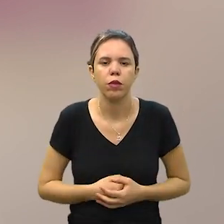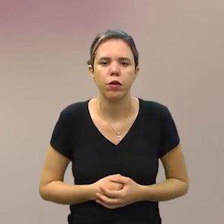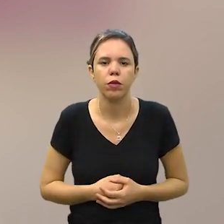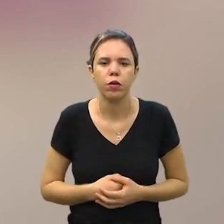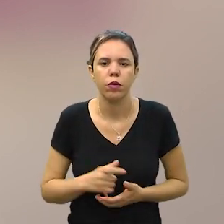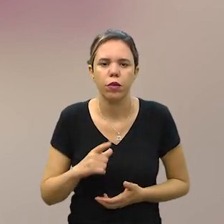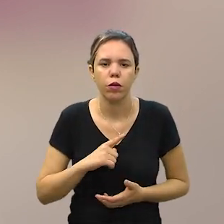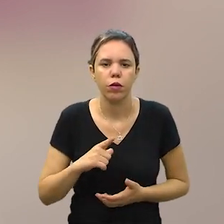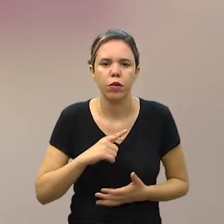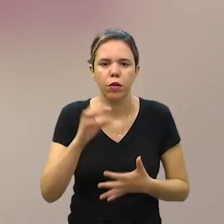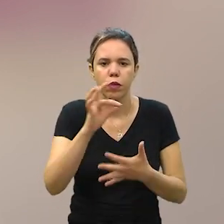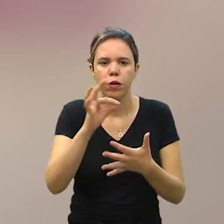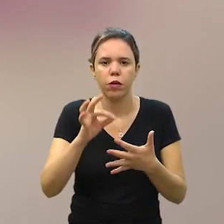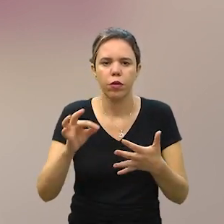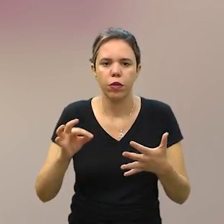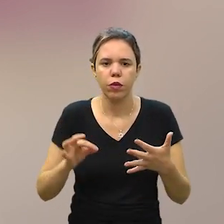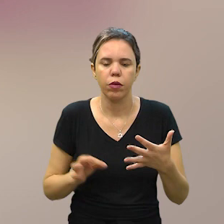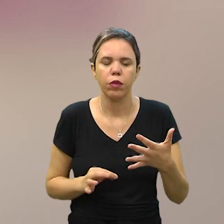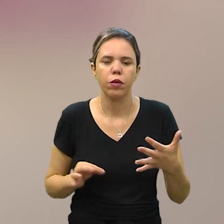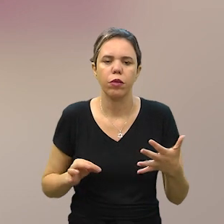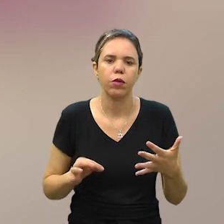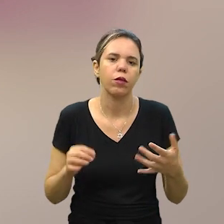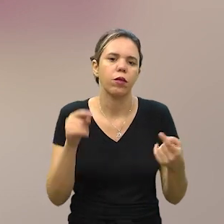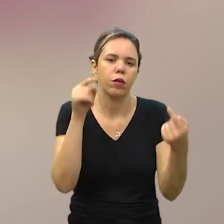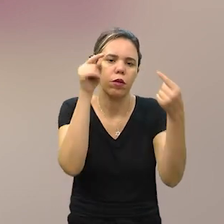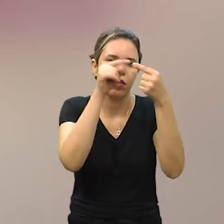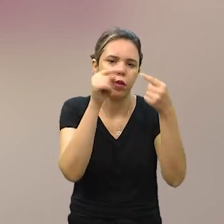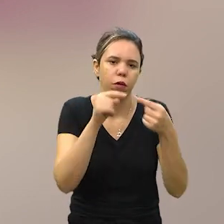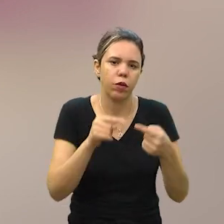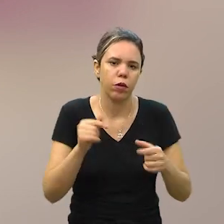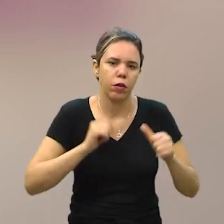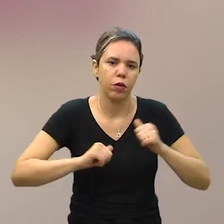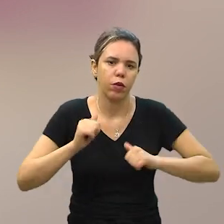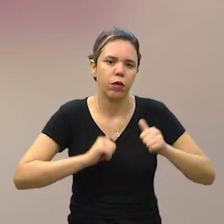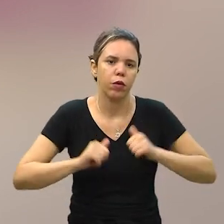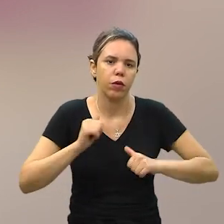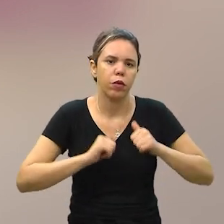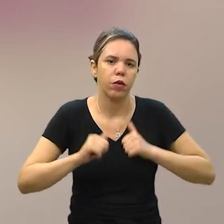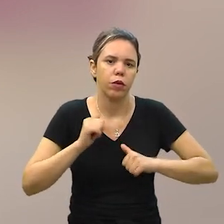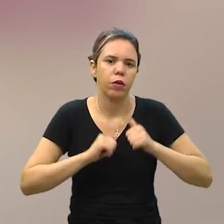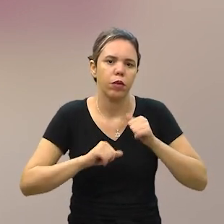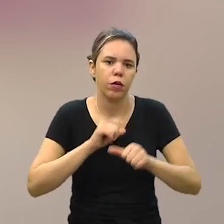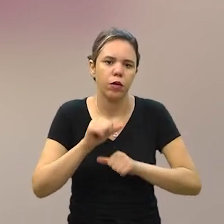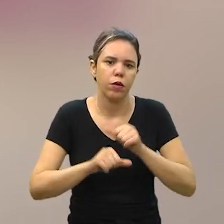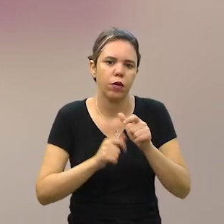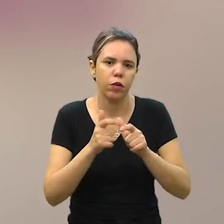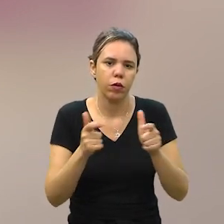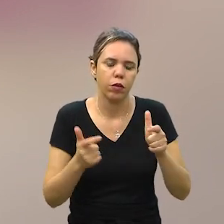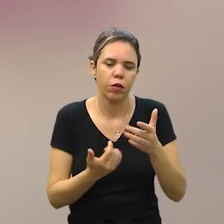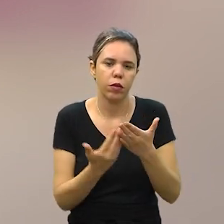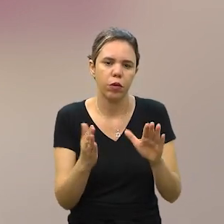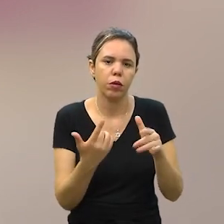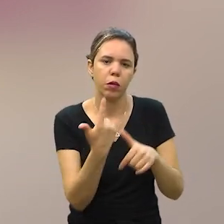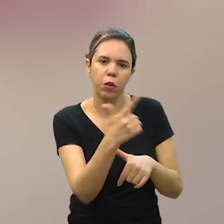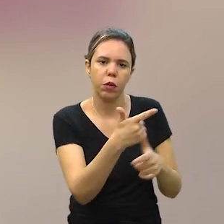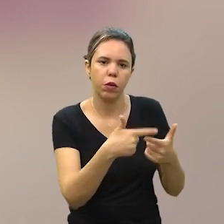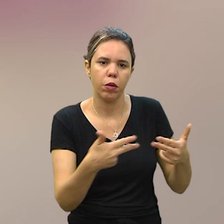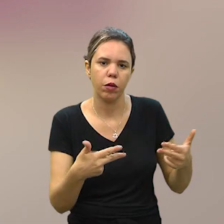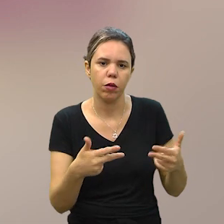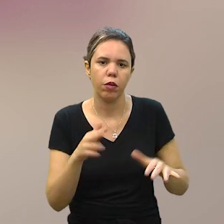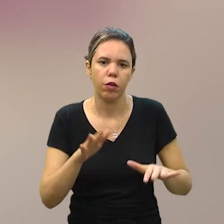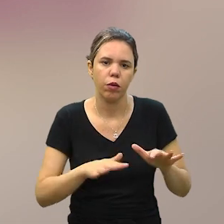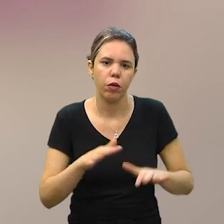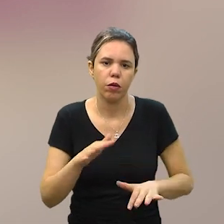psicossomáticos, eles têm todas, assim, uma ligação, né? Desde que a ansiedade, ela pode ali